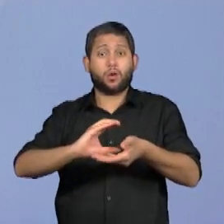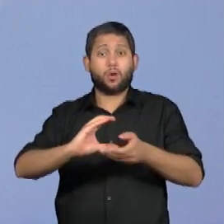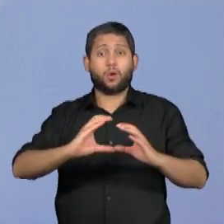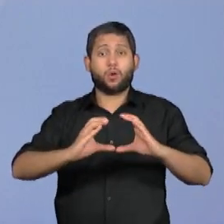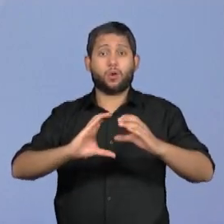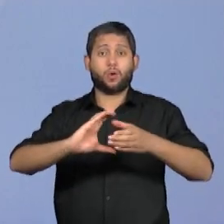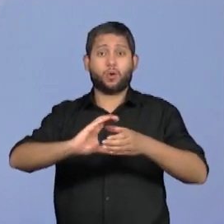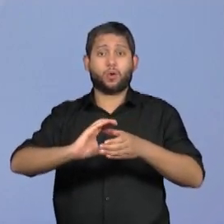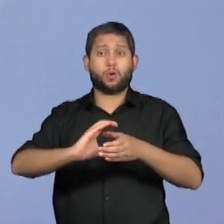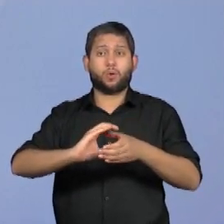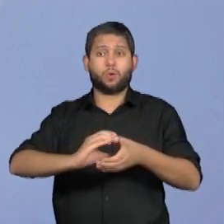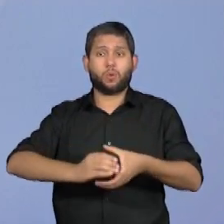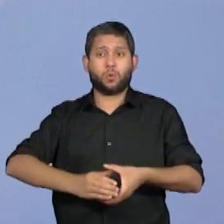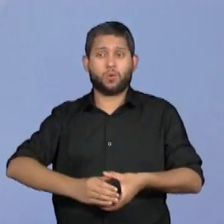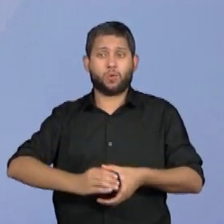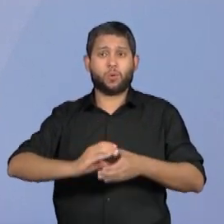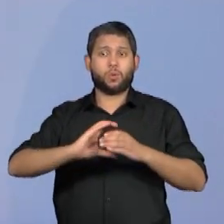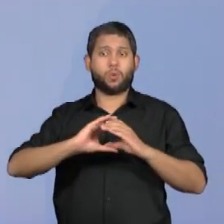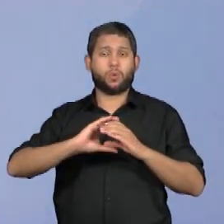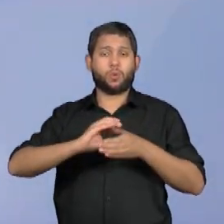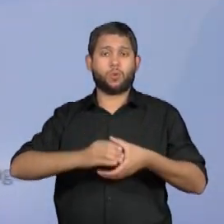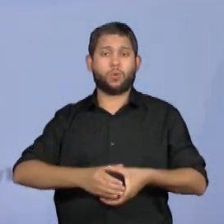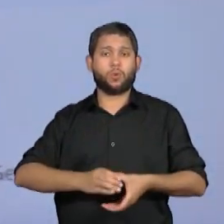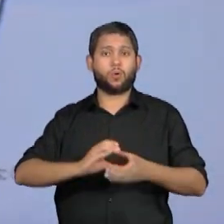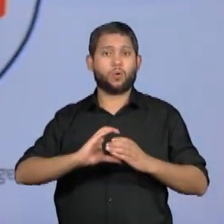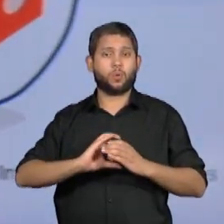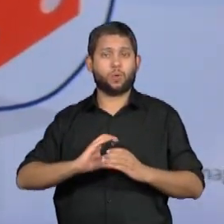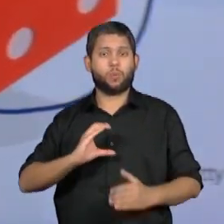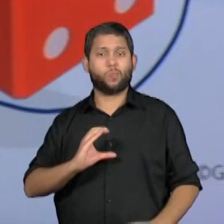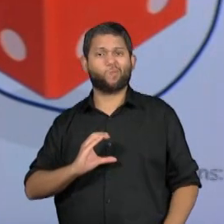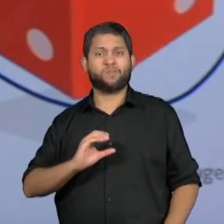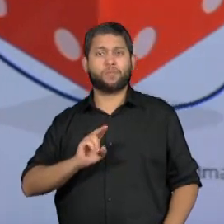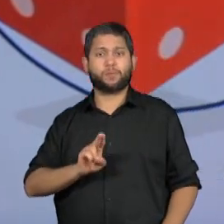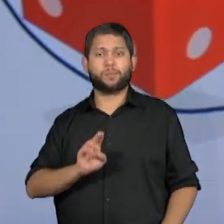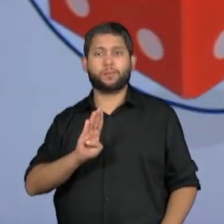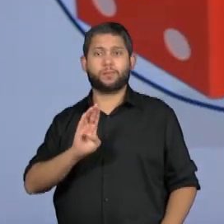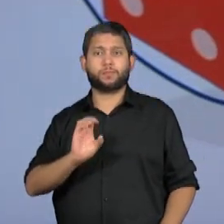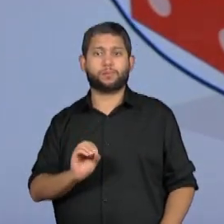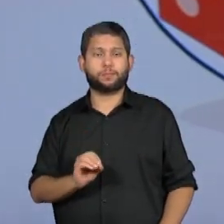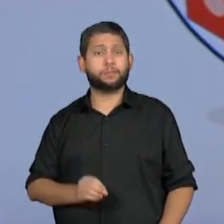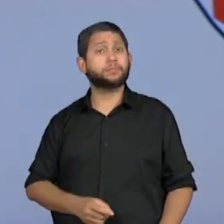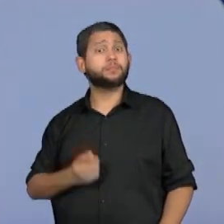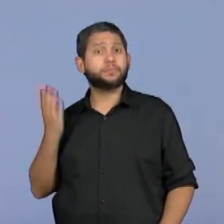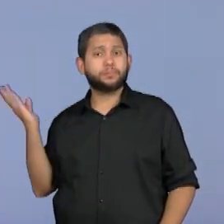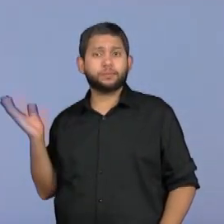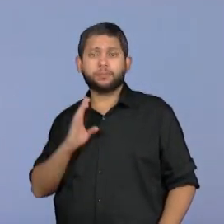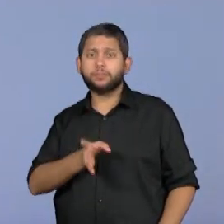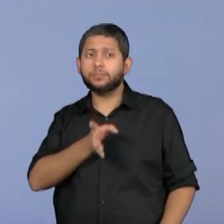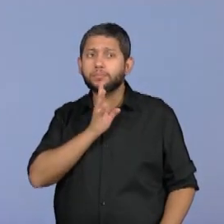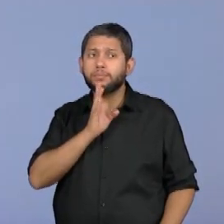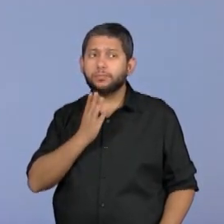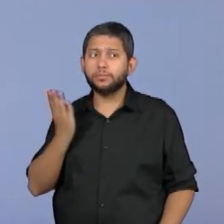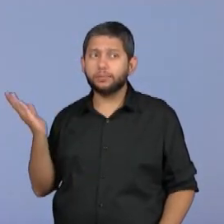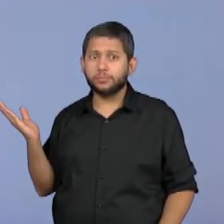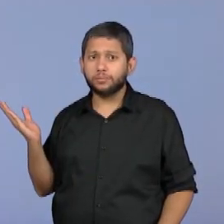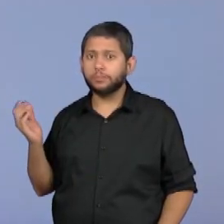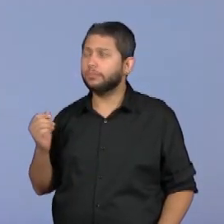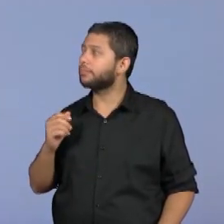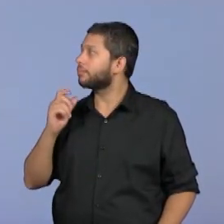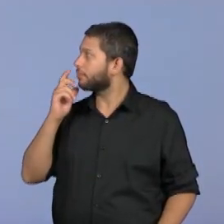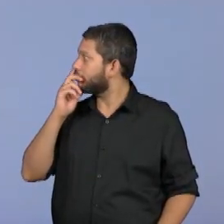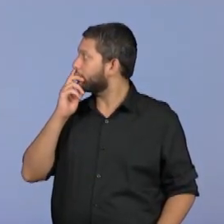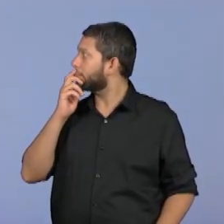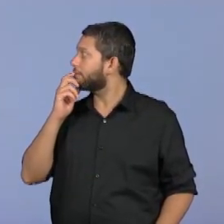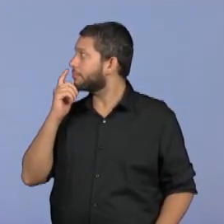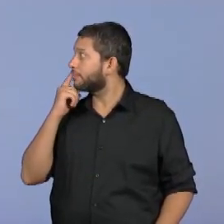né? E a última figura que eu vou mostrar aí para vocês, que está representando aí